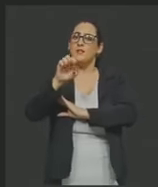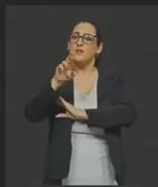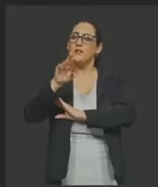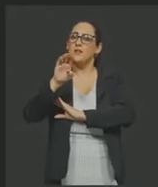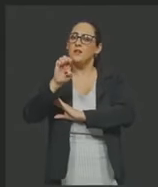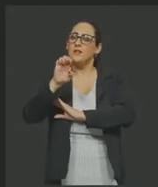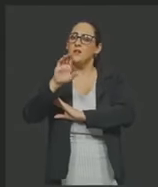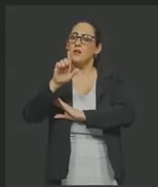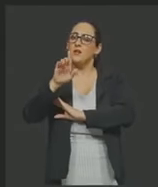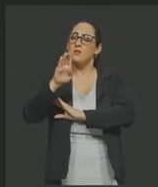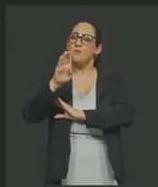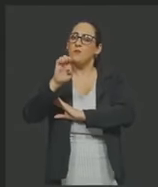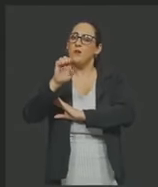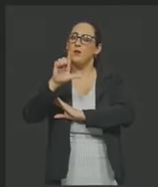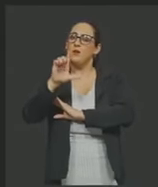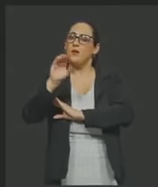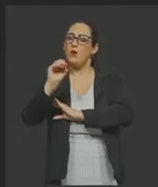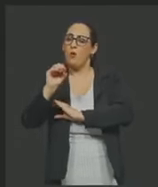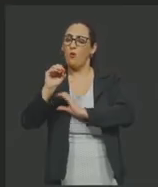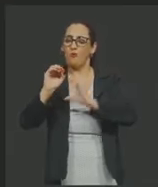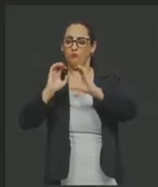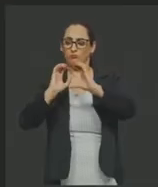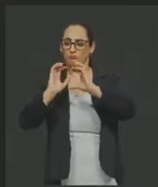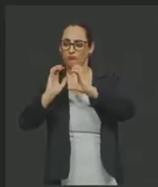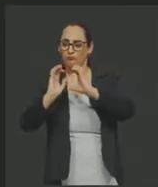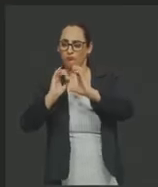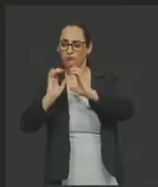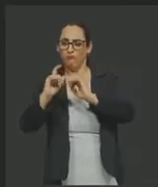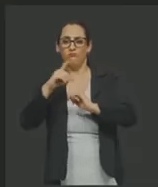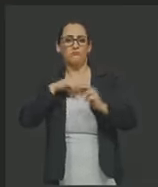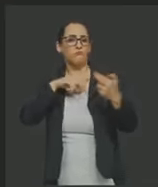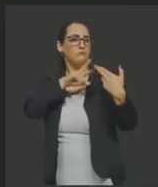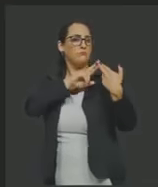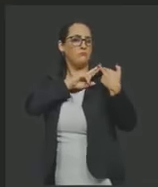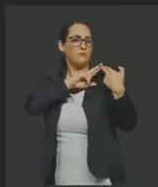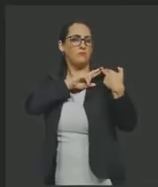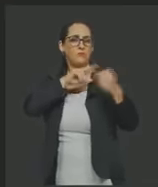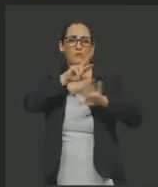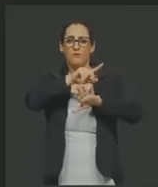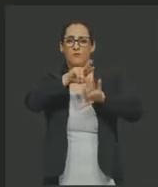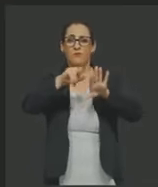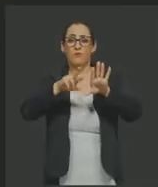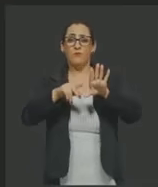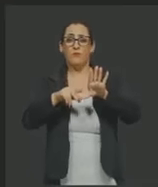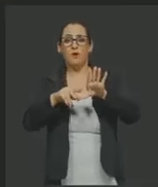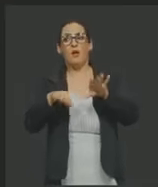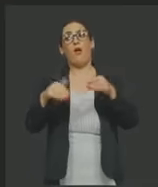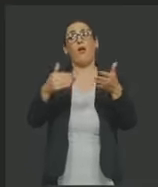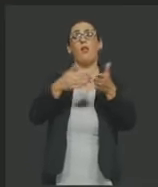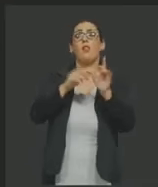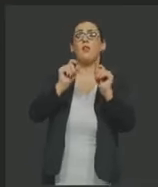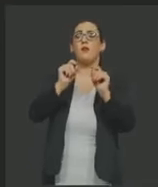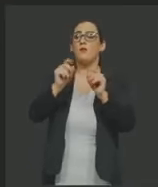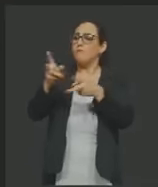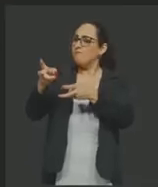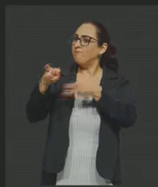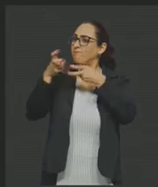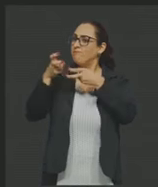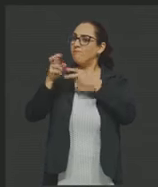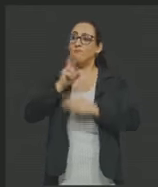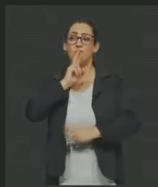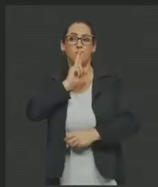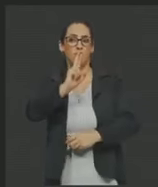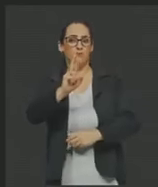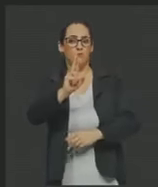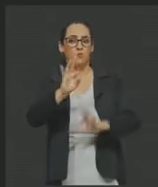tá? O cérebro, a gente tem diversas funções, né? Dentre elas, perceber e responder esses estímulos, tá? Nós temos aqui